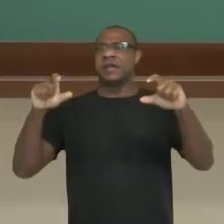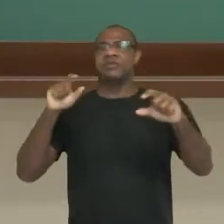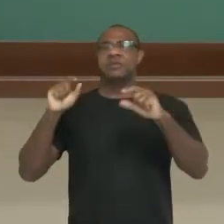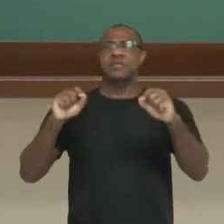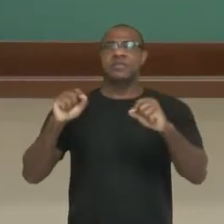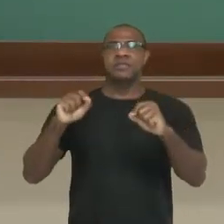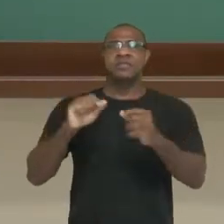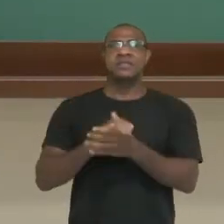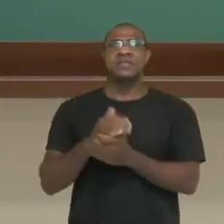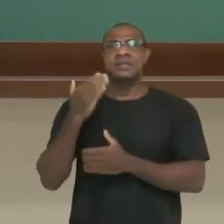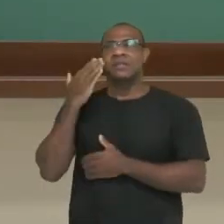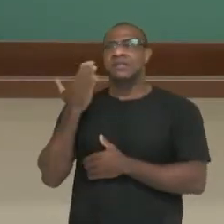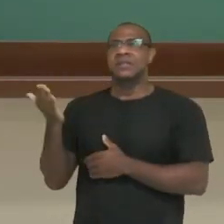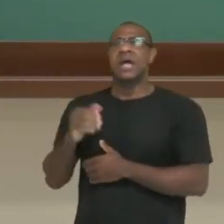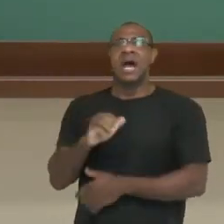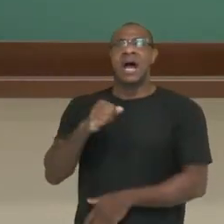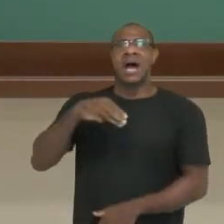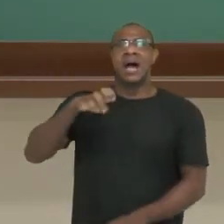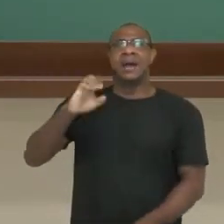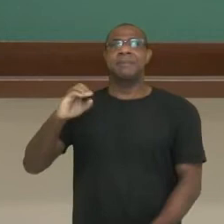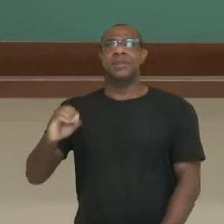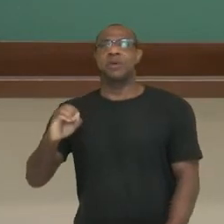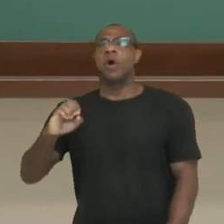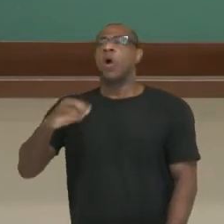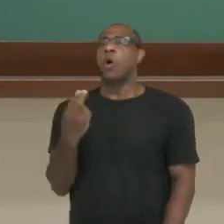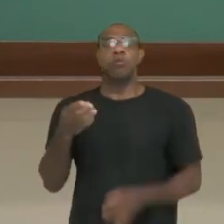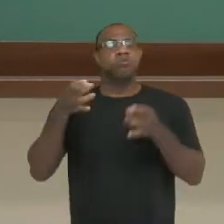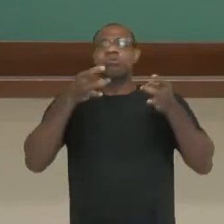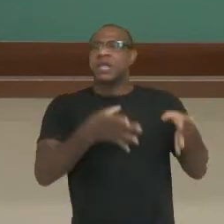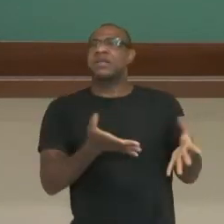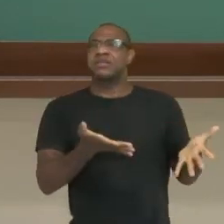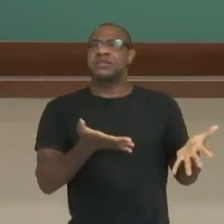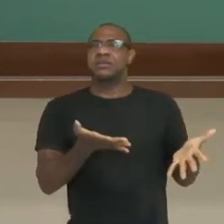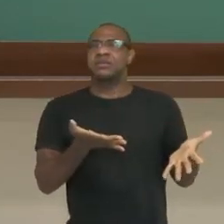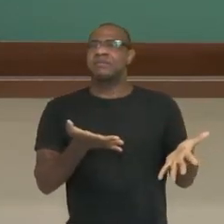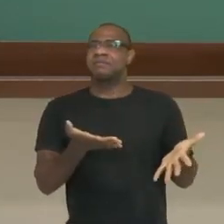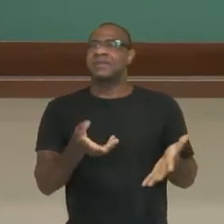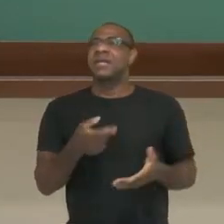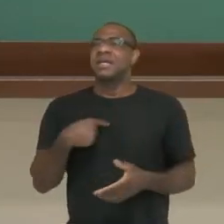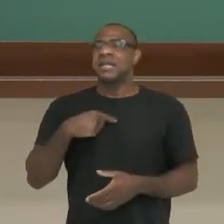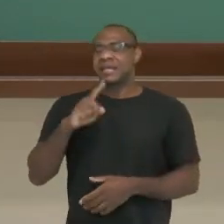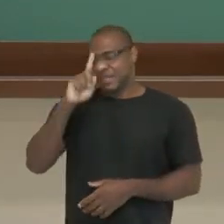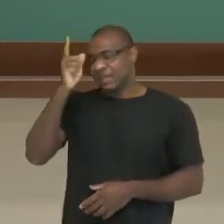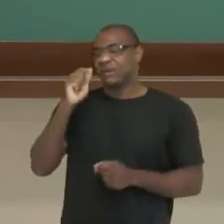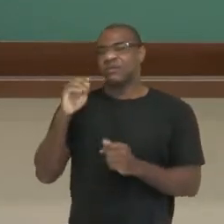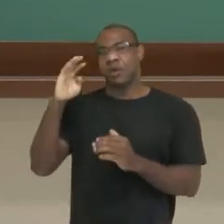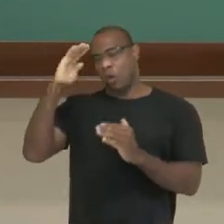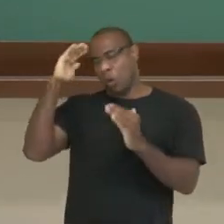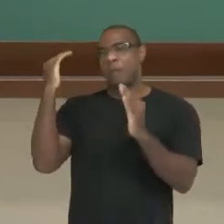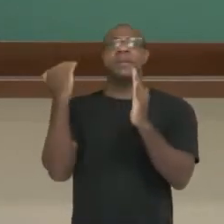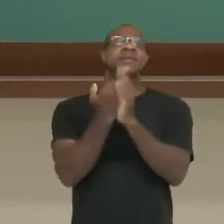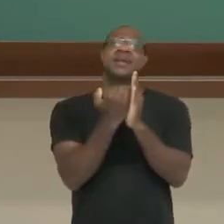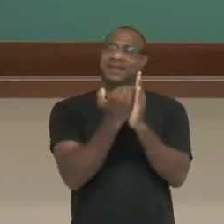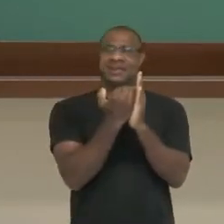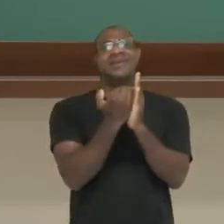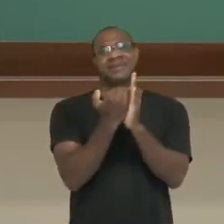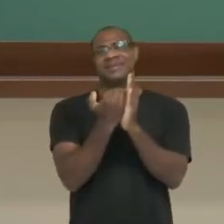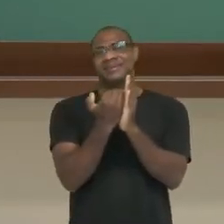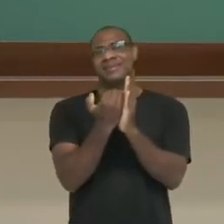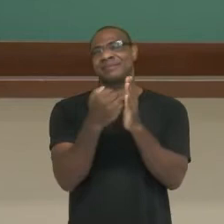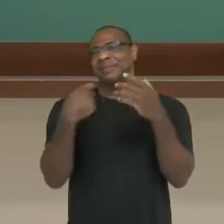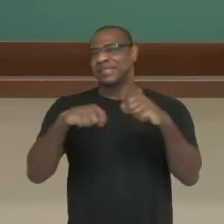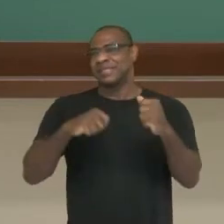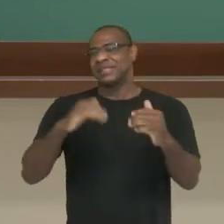incisiva, imperativa, ame-o ou deixe-o, dando a ideia de obediência durante o governo brasileiro. Então você tem